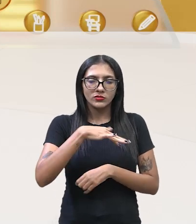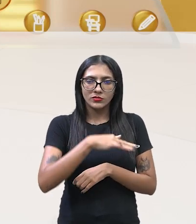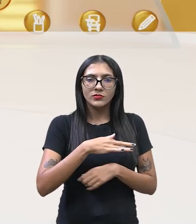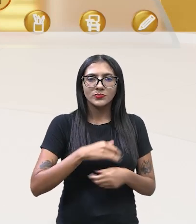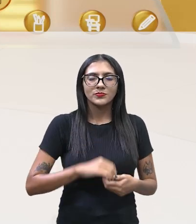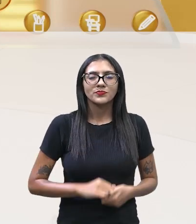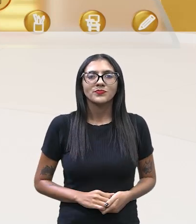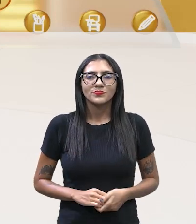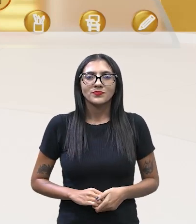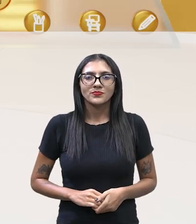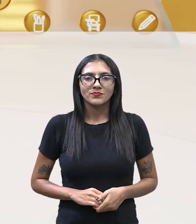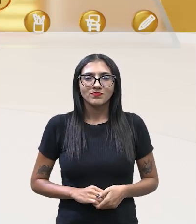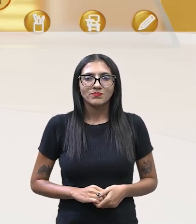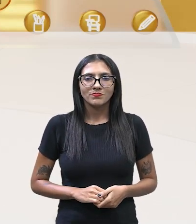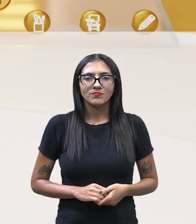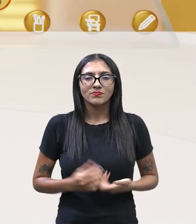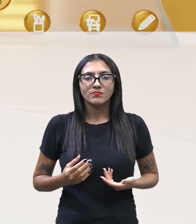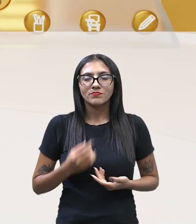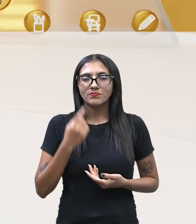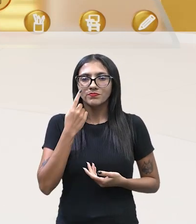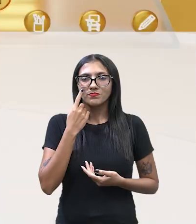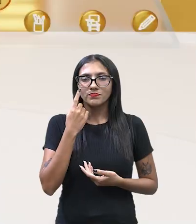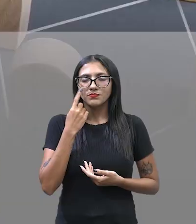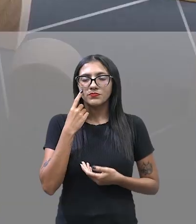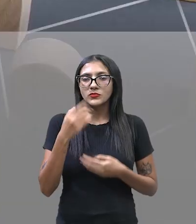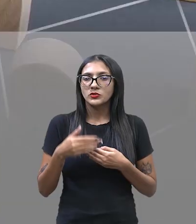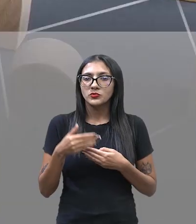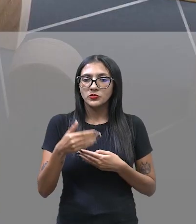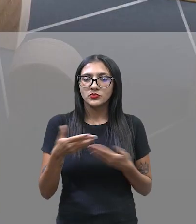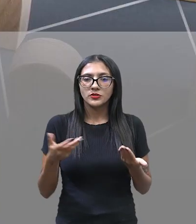interessante. Verdade. Então vamos lá continuar.